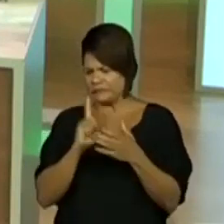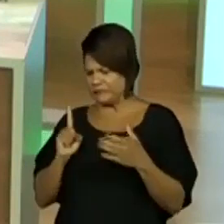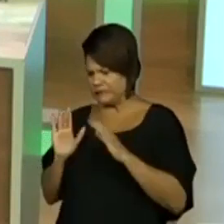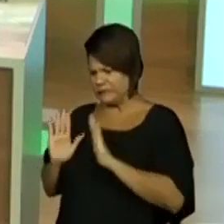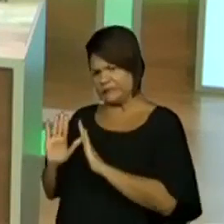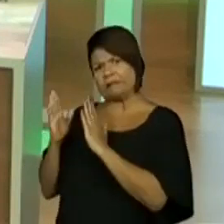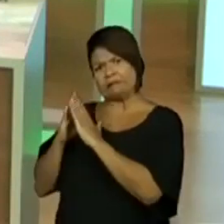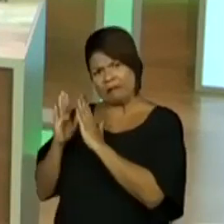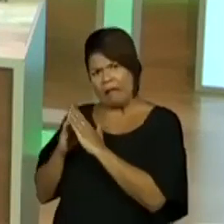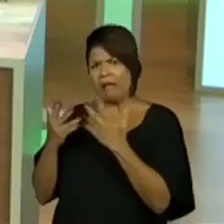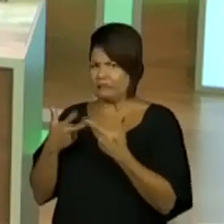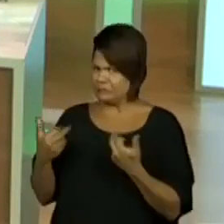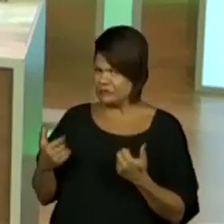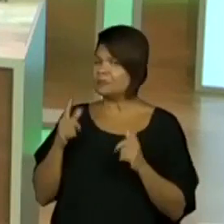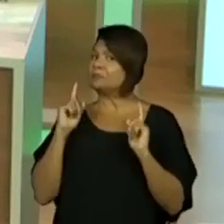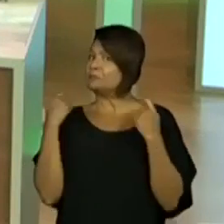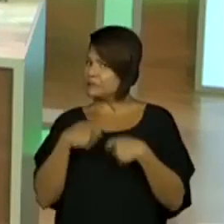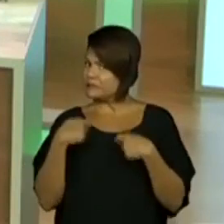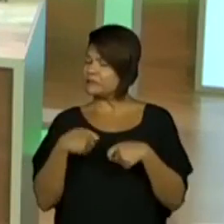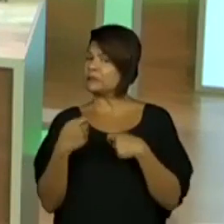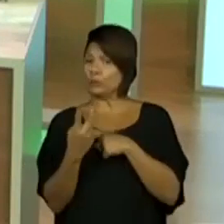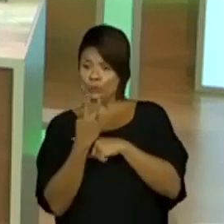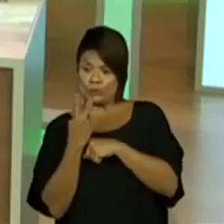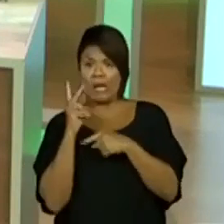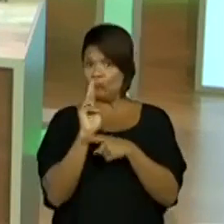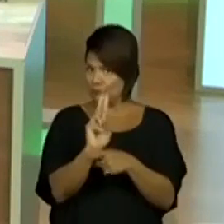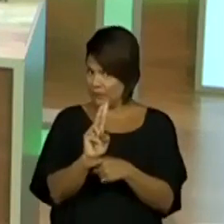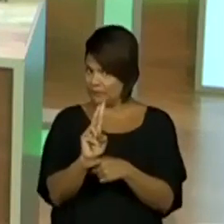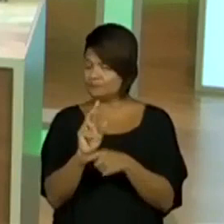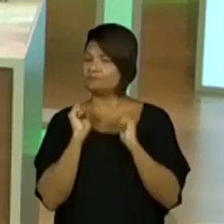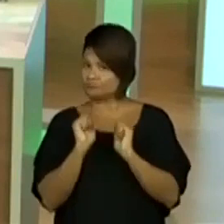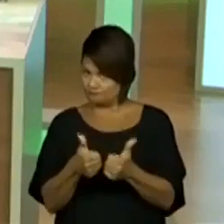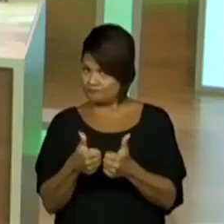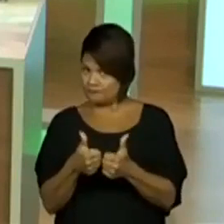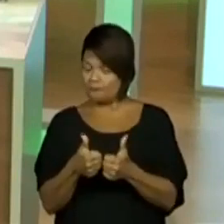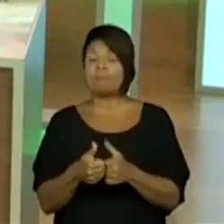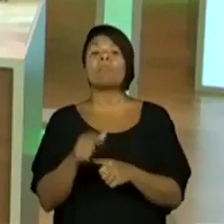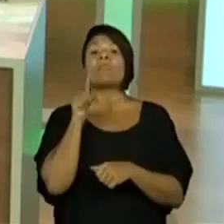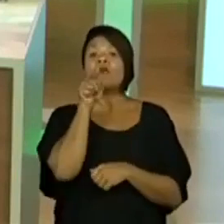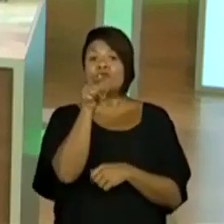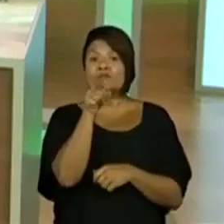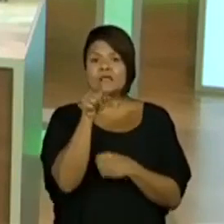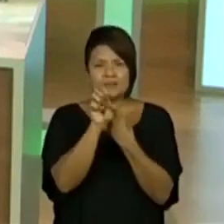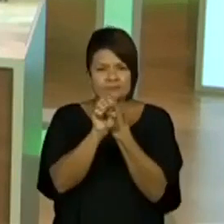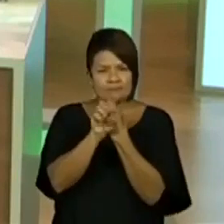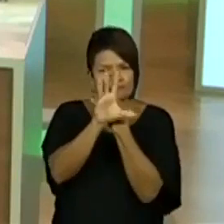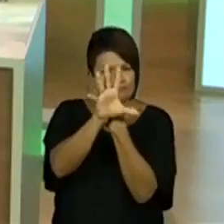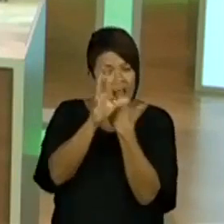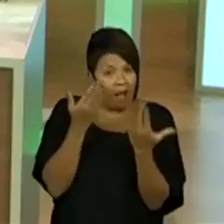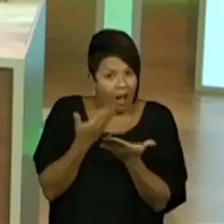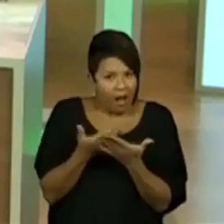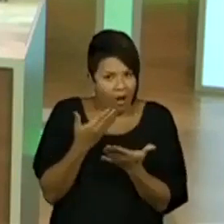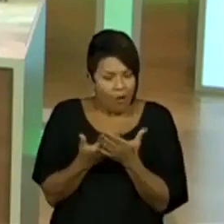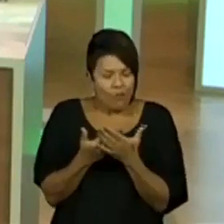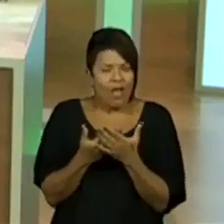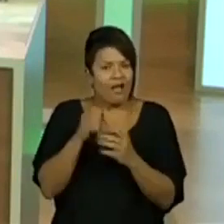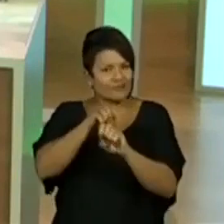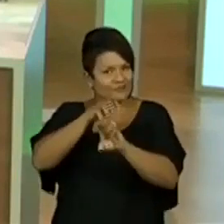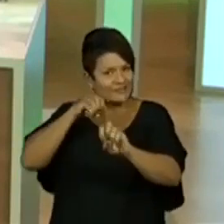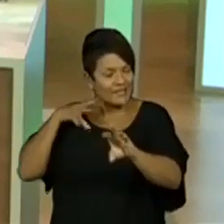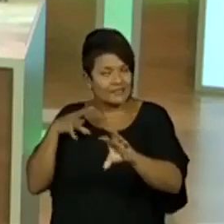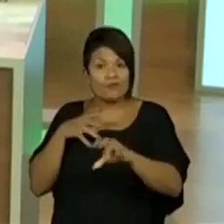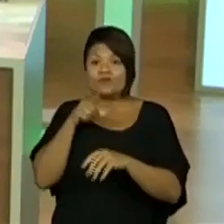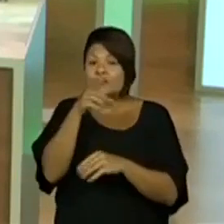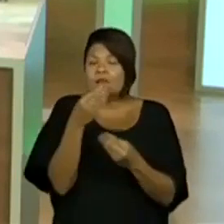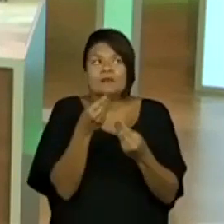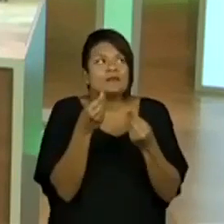mas precisamos nos cuidar. Vocês estão com uma rica oportunidade de continuar